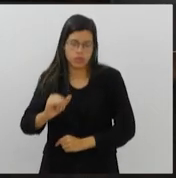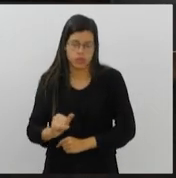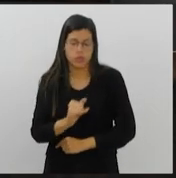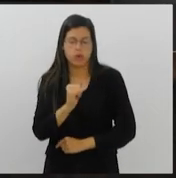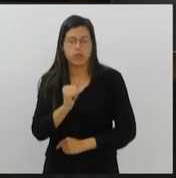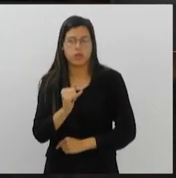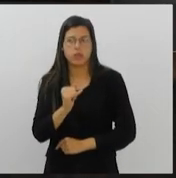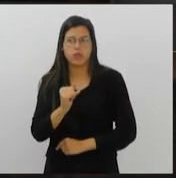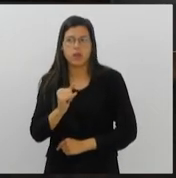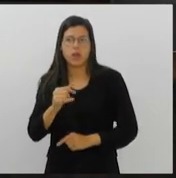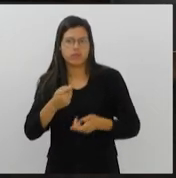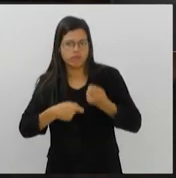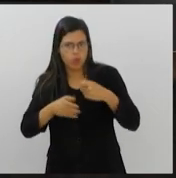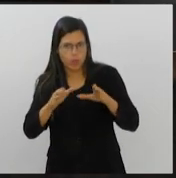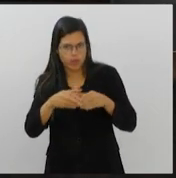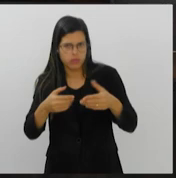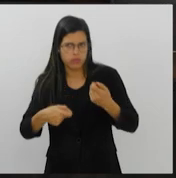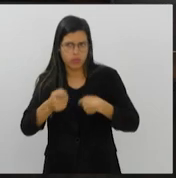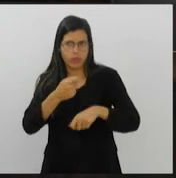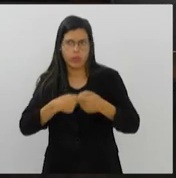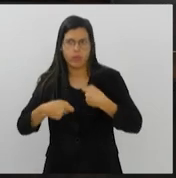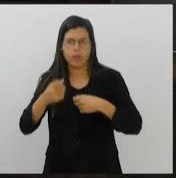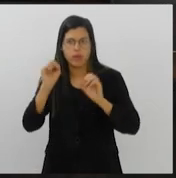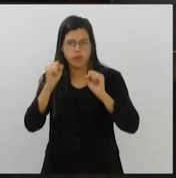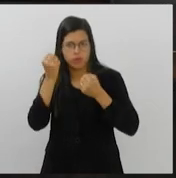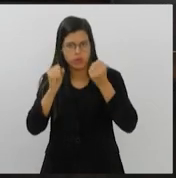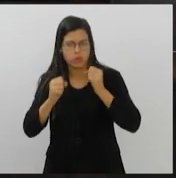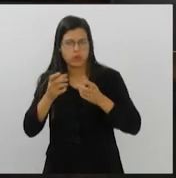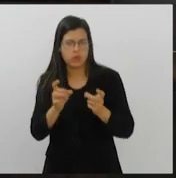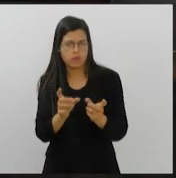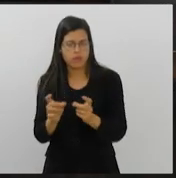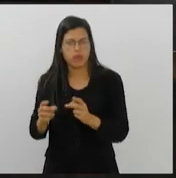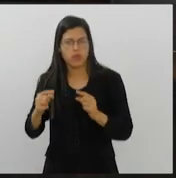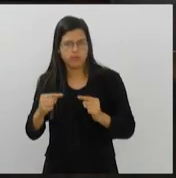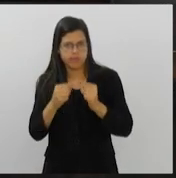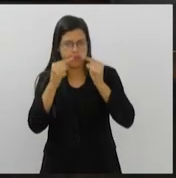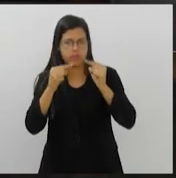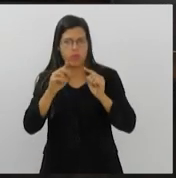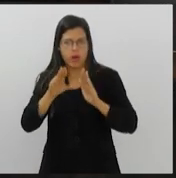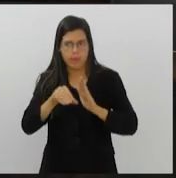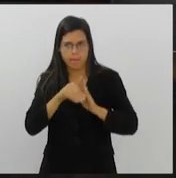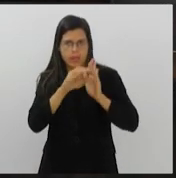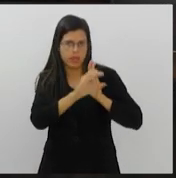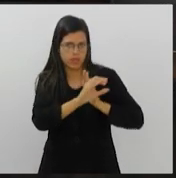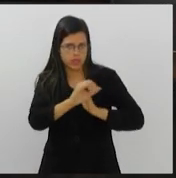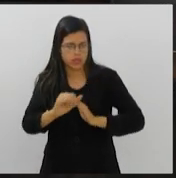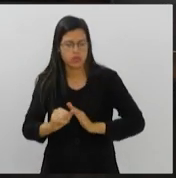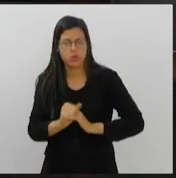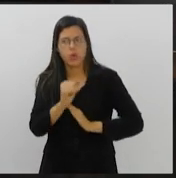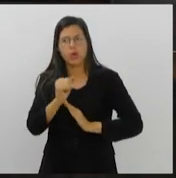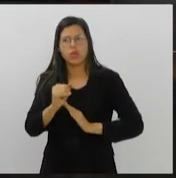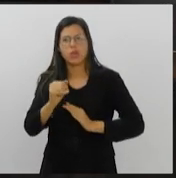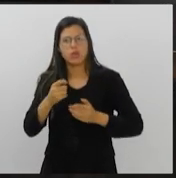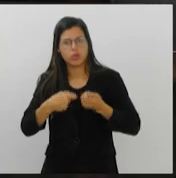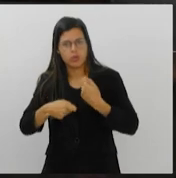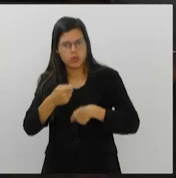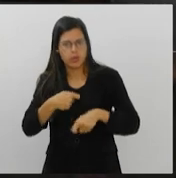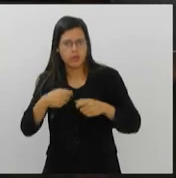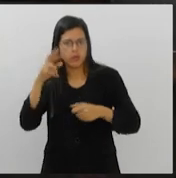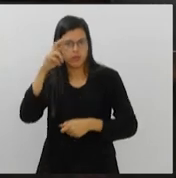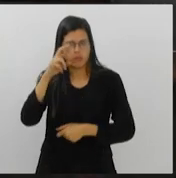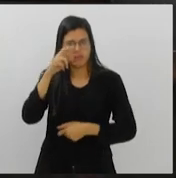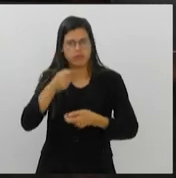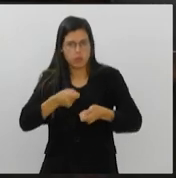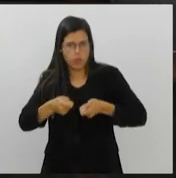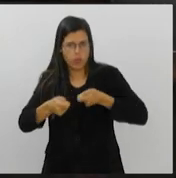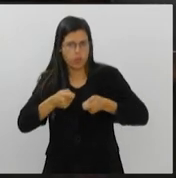Justiça, de Economia, Indústria e Comércio favorável, com as emendas da Comissão de Constituição e Justiça, de Orçamento, Finanças, Fiscalização Financeira